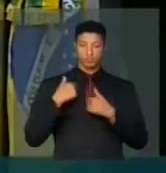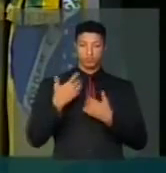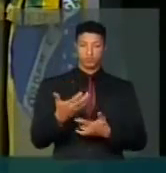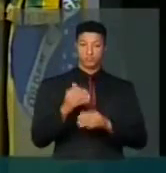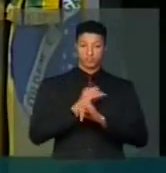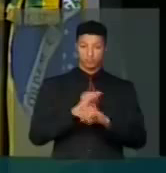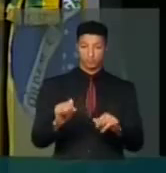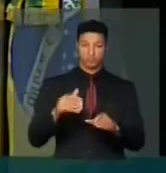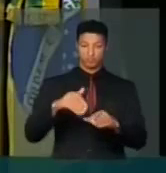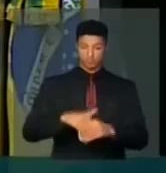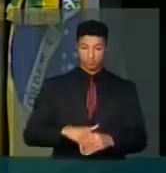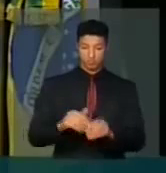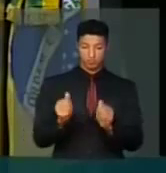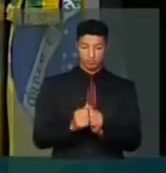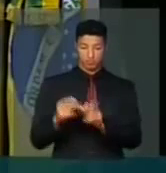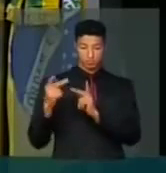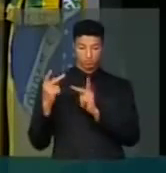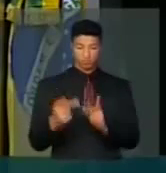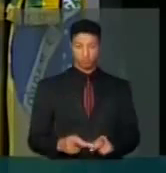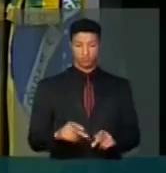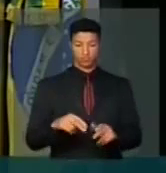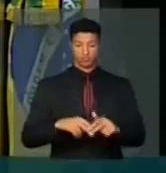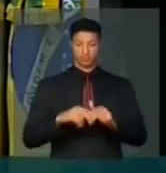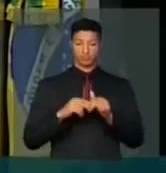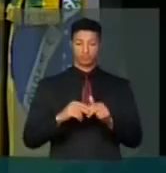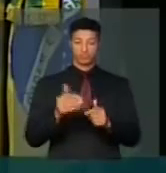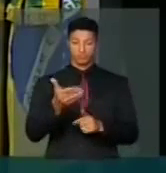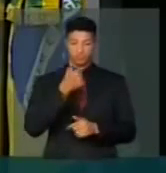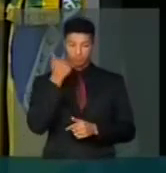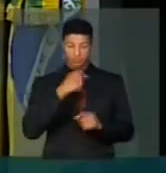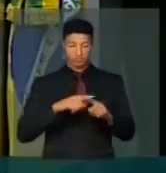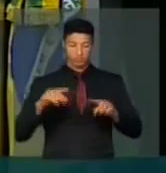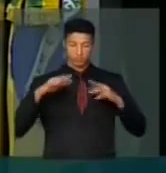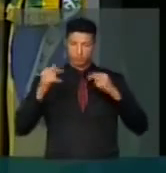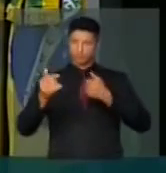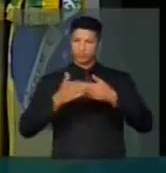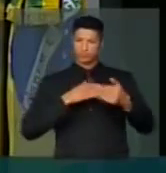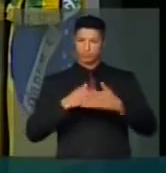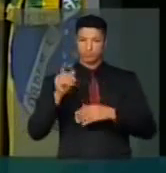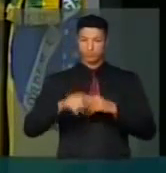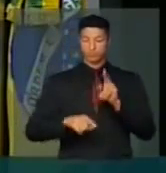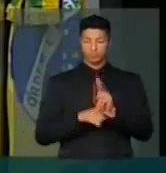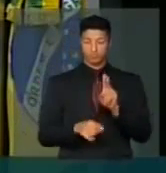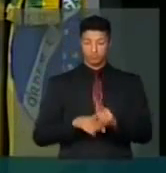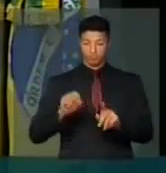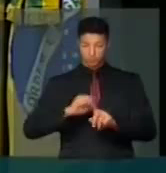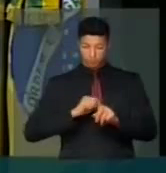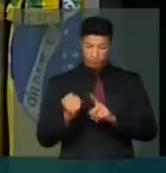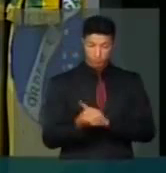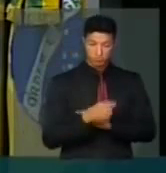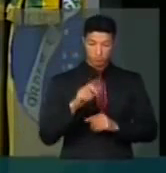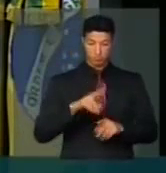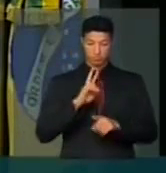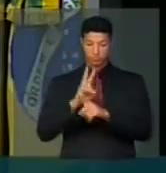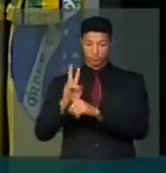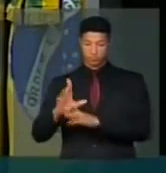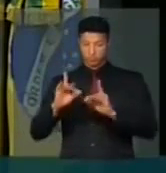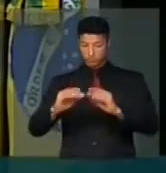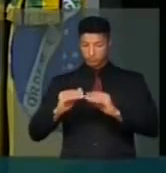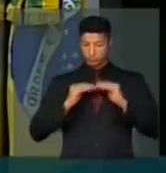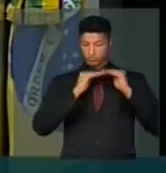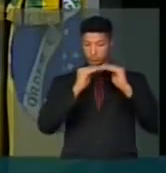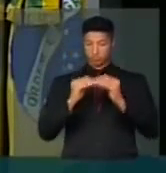quero dizer que votaremos com esse projeto, que poderia ser melhor, mas de todo jeito, é uma defesa da sociedade, é uma defesa